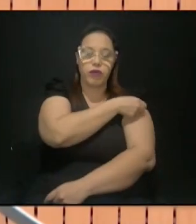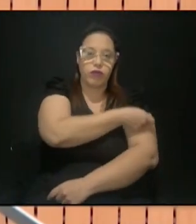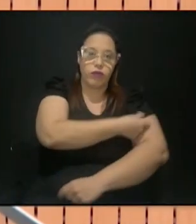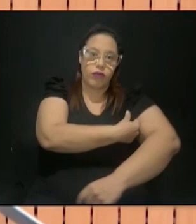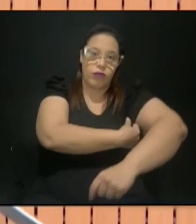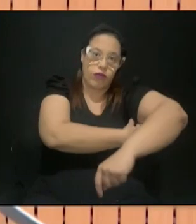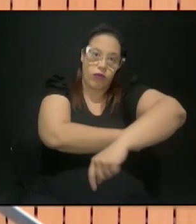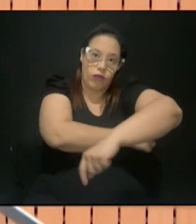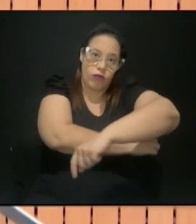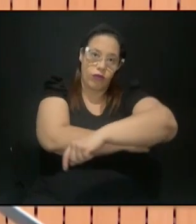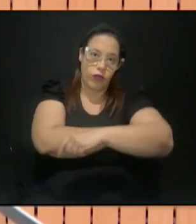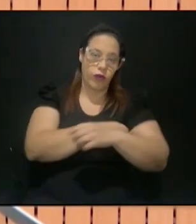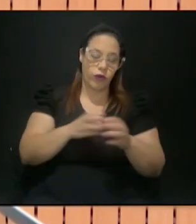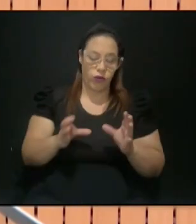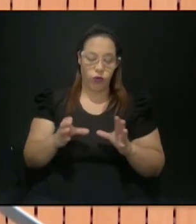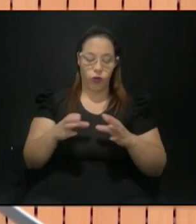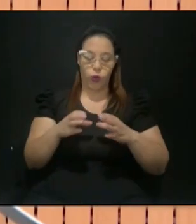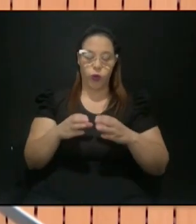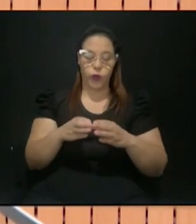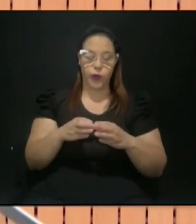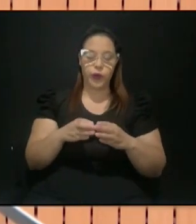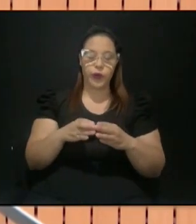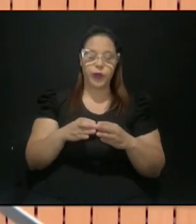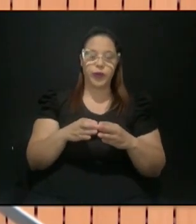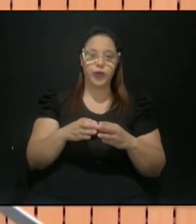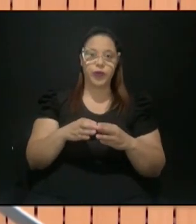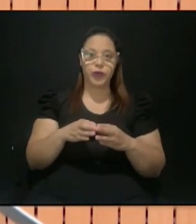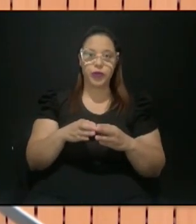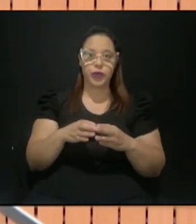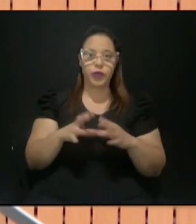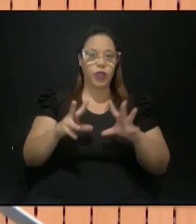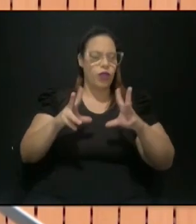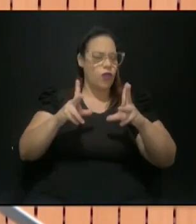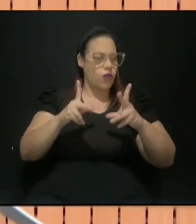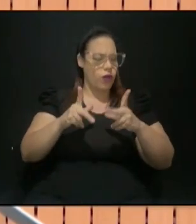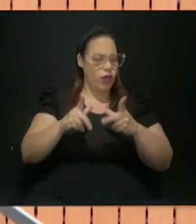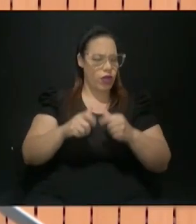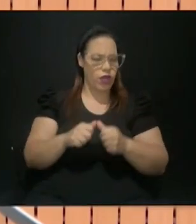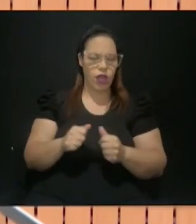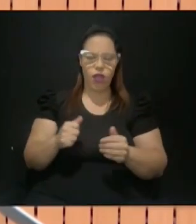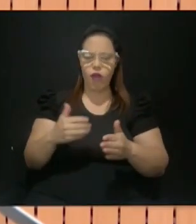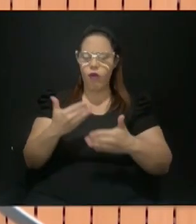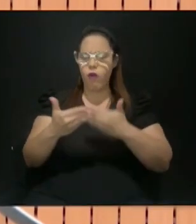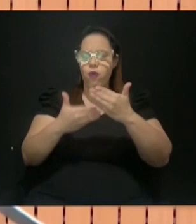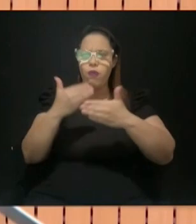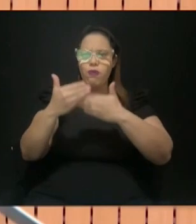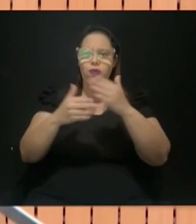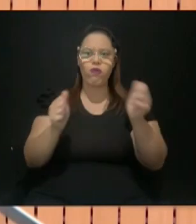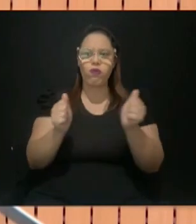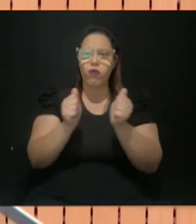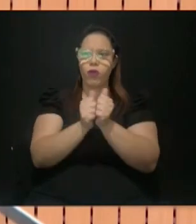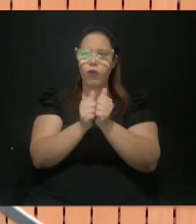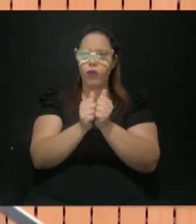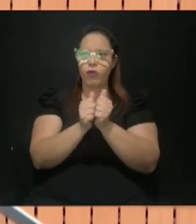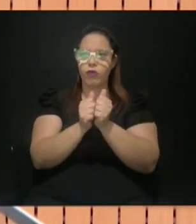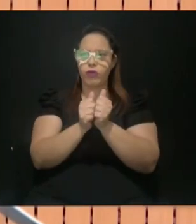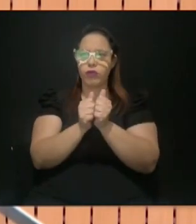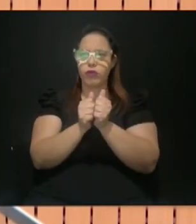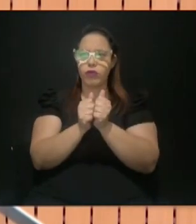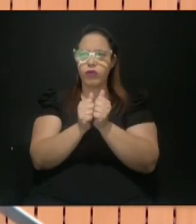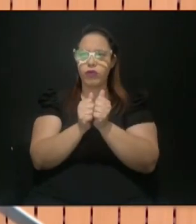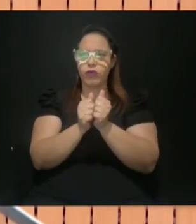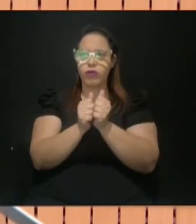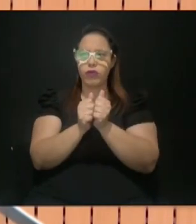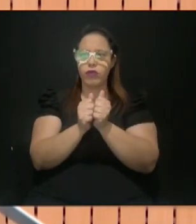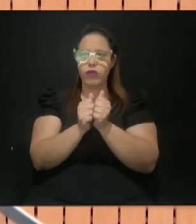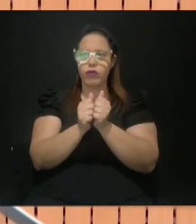um conjunto, né? São vários elementos ali juntos para tentar transformar, porque é o